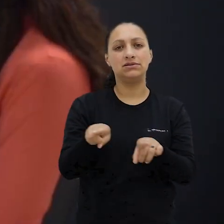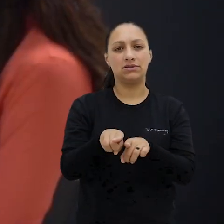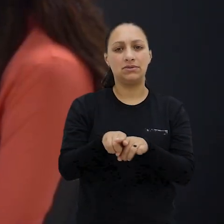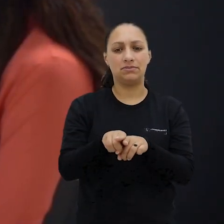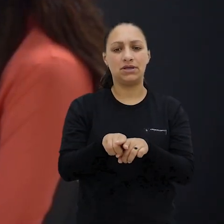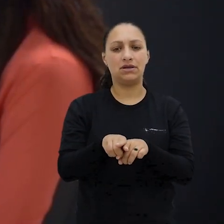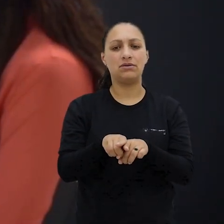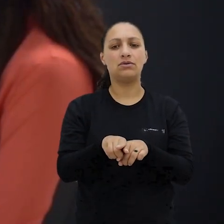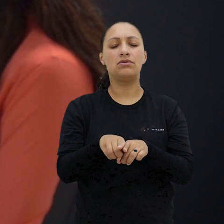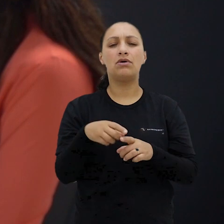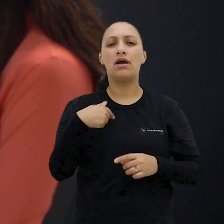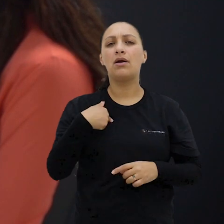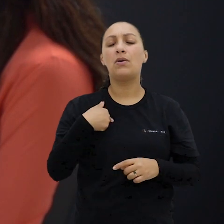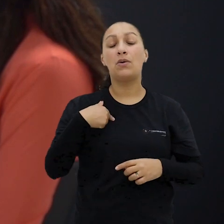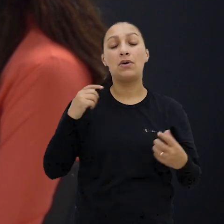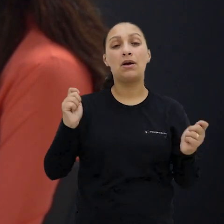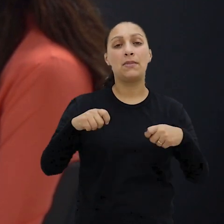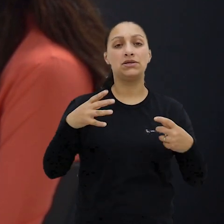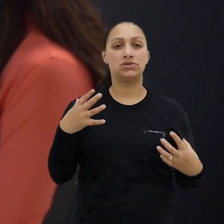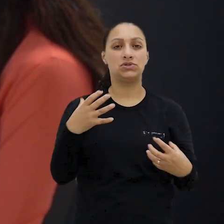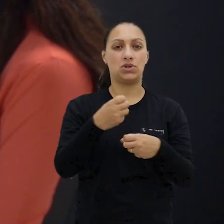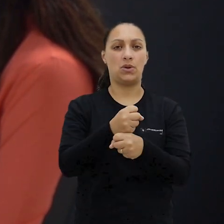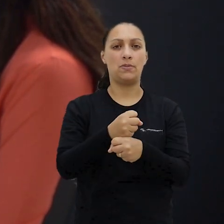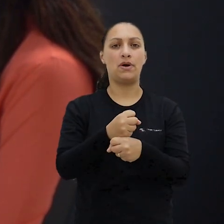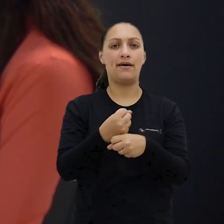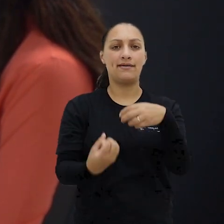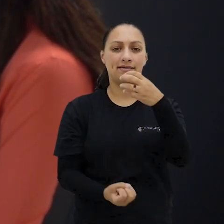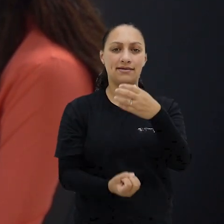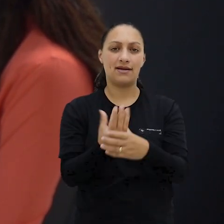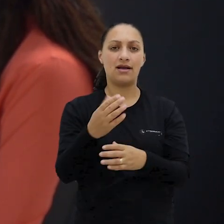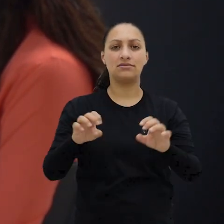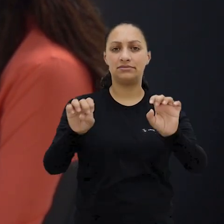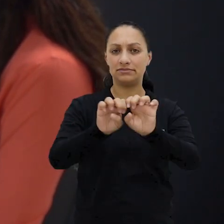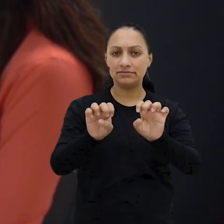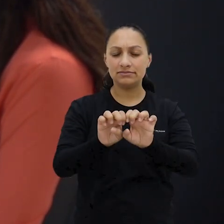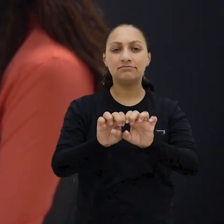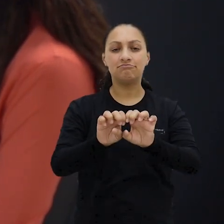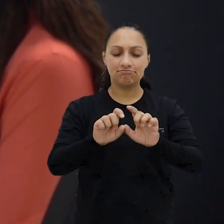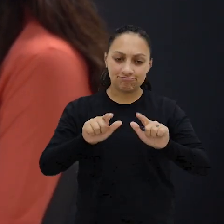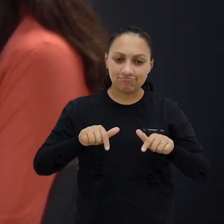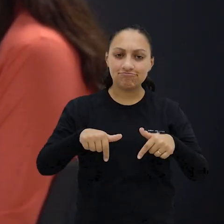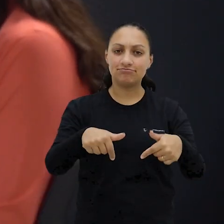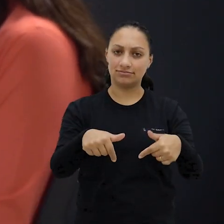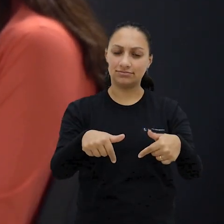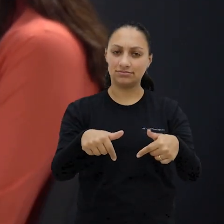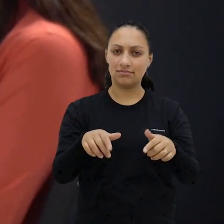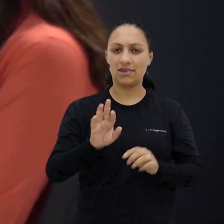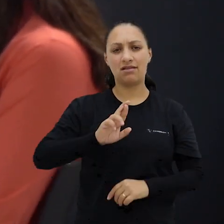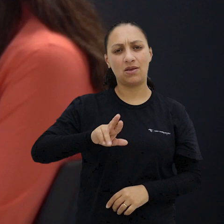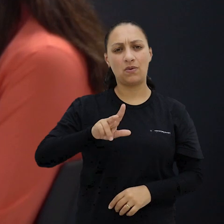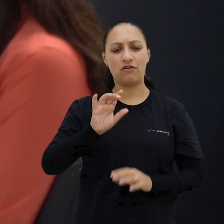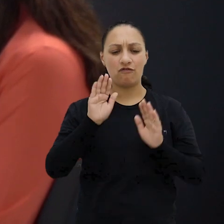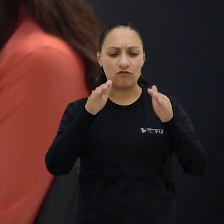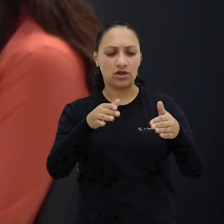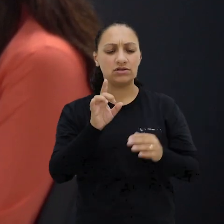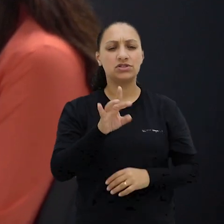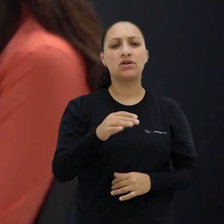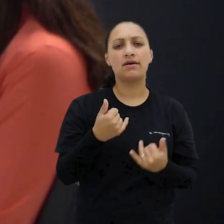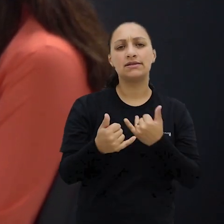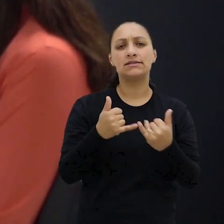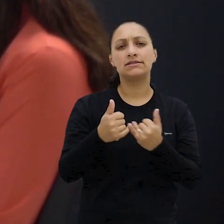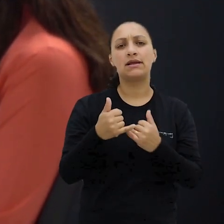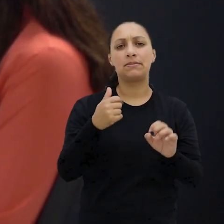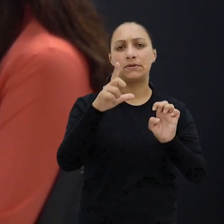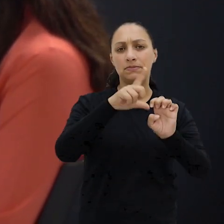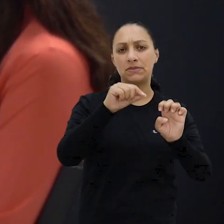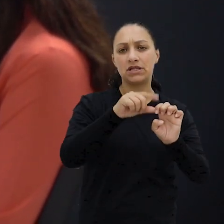né? Com essa questão de poder somar e criar essa cultura cada vez mais ativa, não focar só no empresário, no